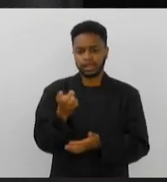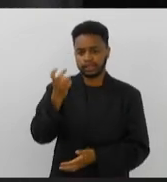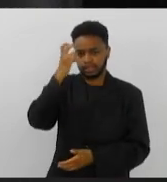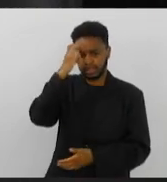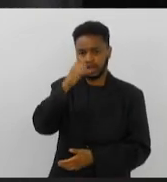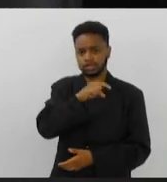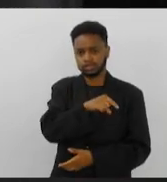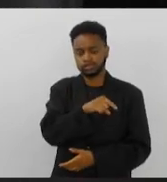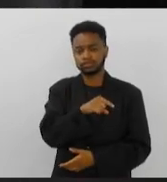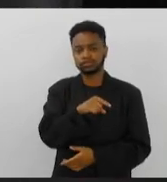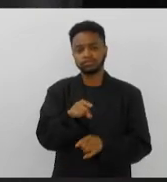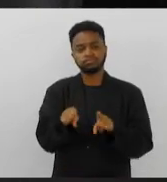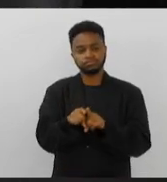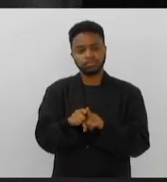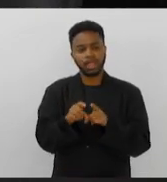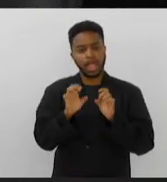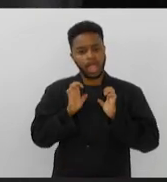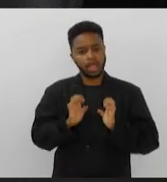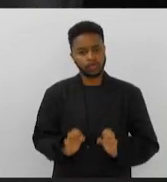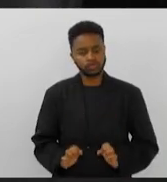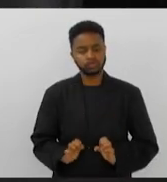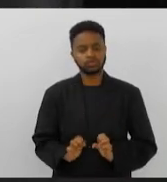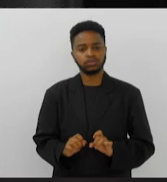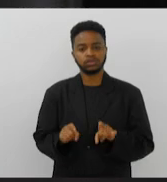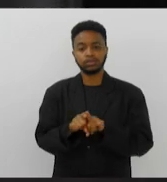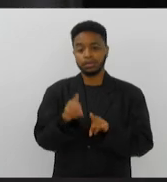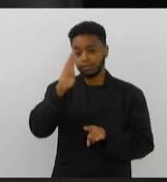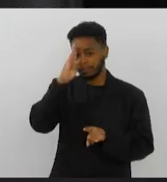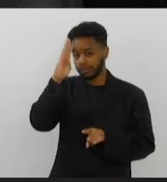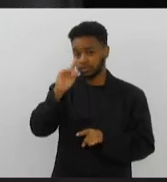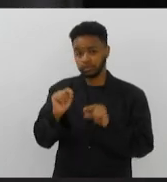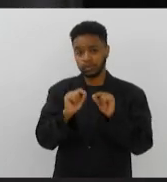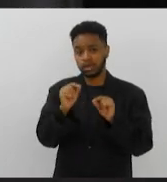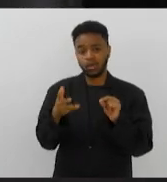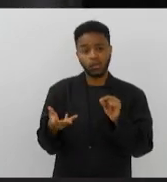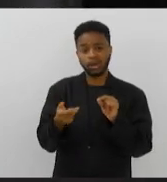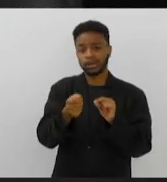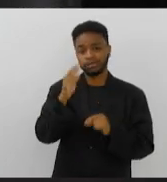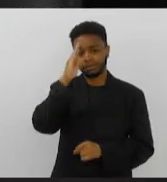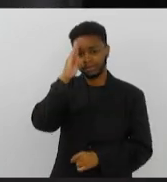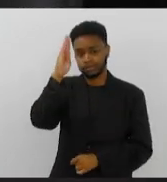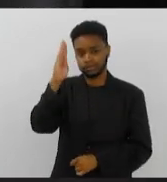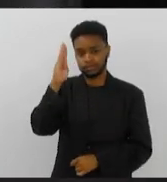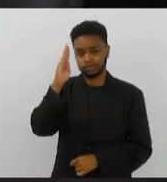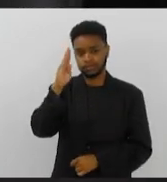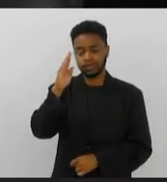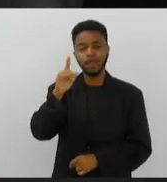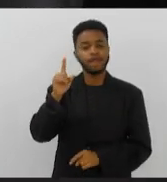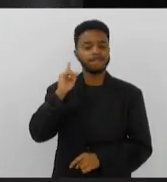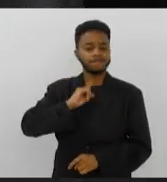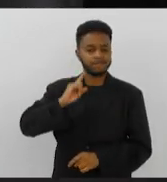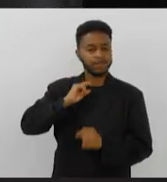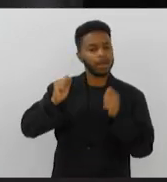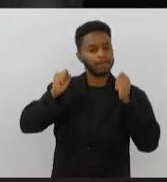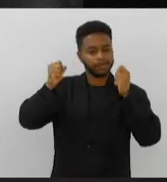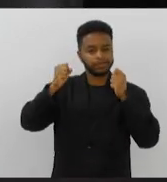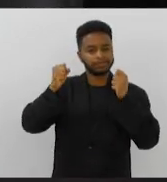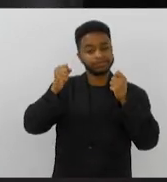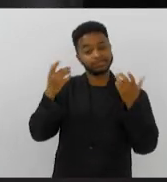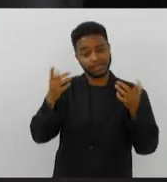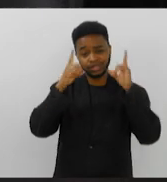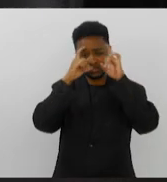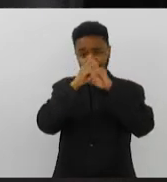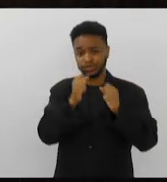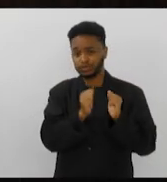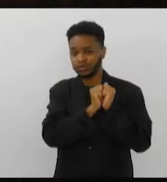culto ético e acima de tudo a sua maior qualidade flamenguista muito difícil ter do nosso lado um beijo